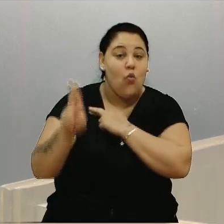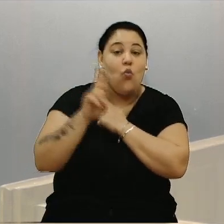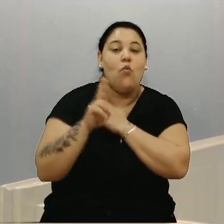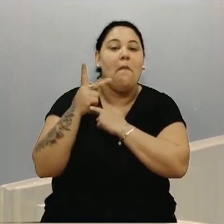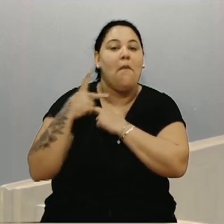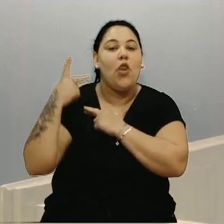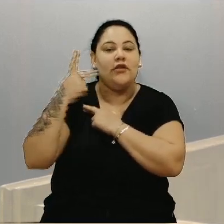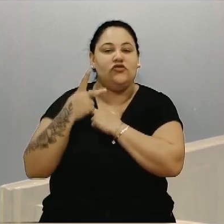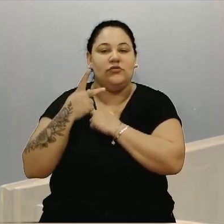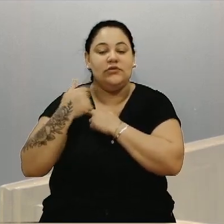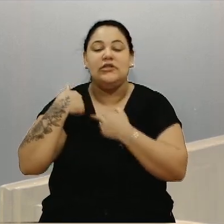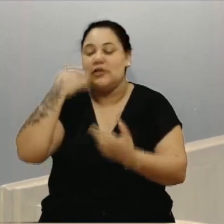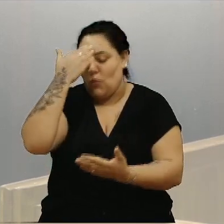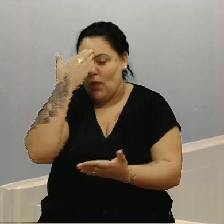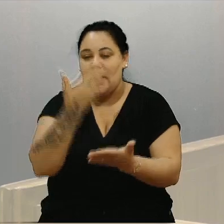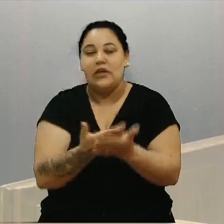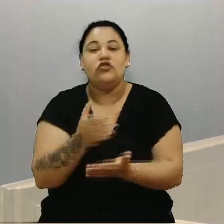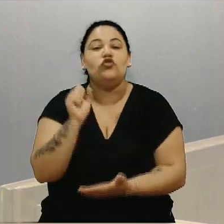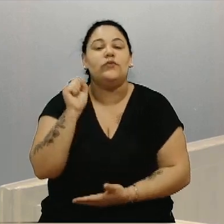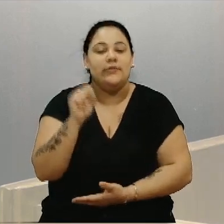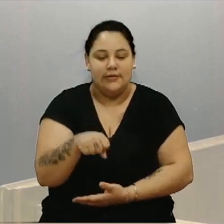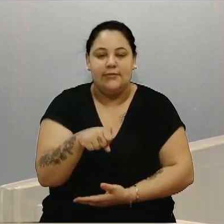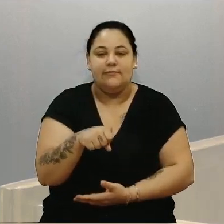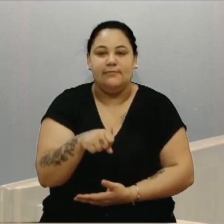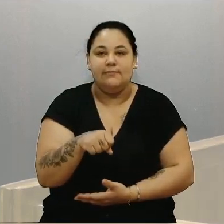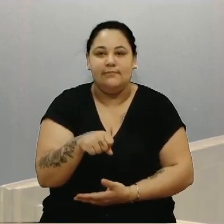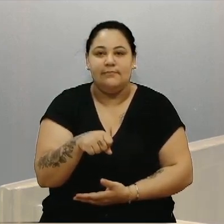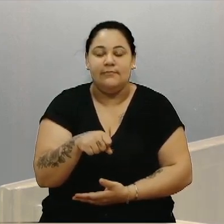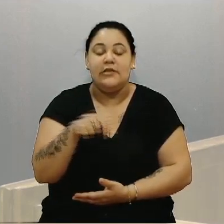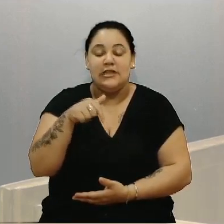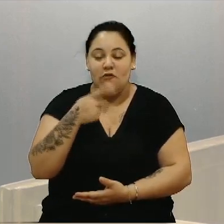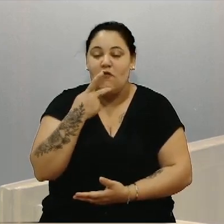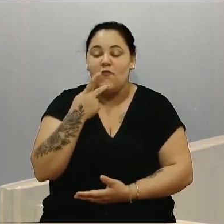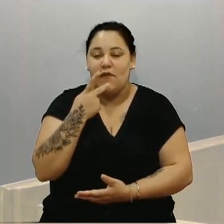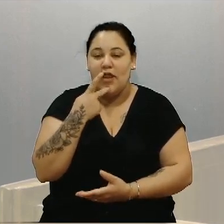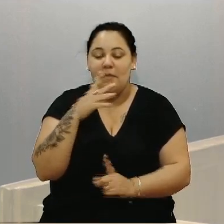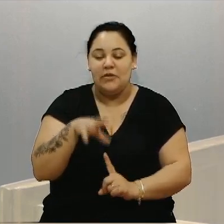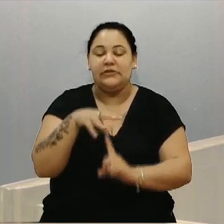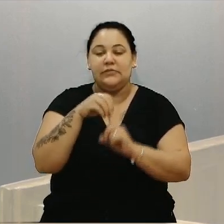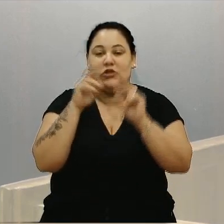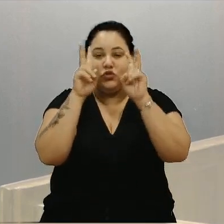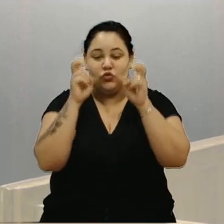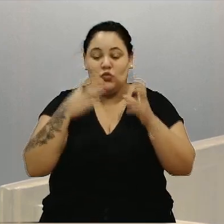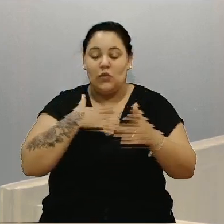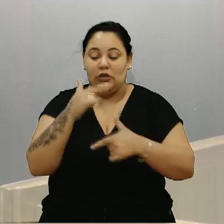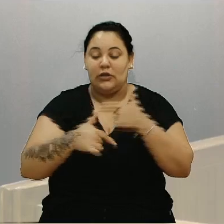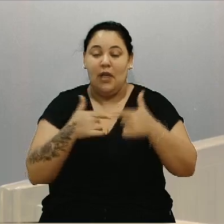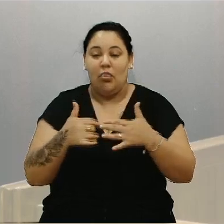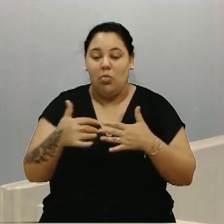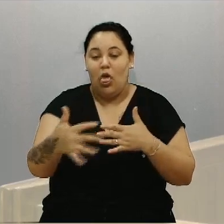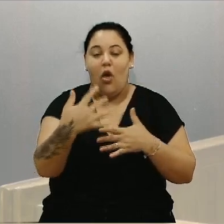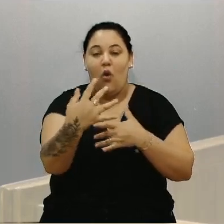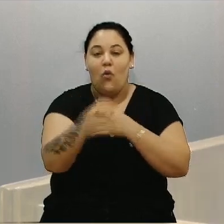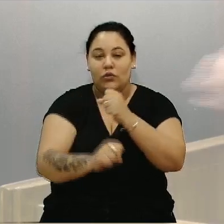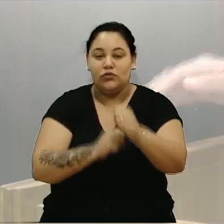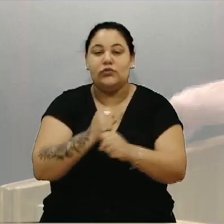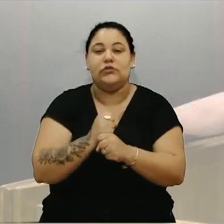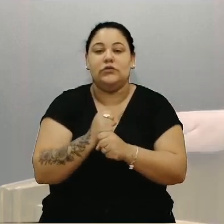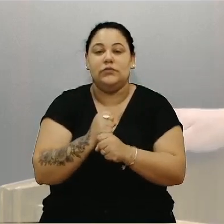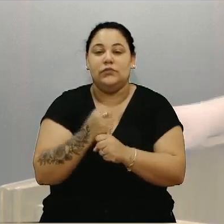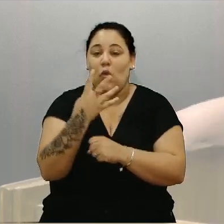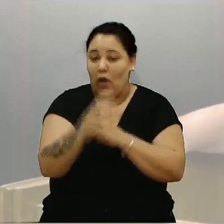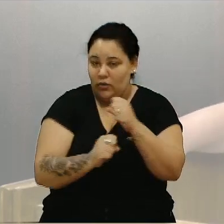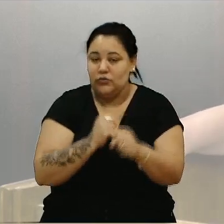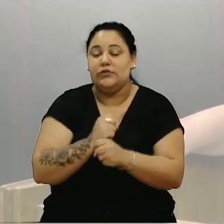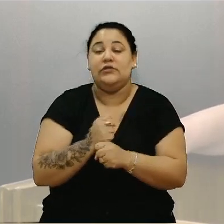é nisso que eu acredito, e é nisso que eu vou pautar o meu trabalho para os próximos 4 anos. Acho importante falar